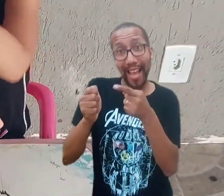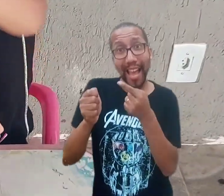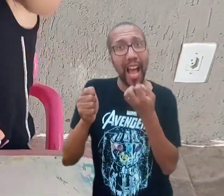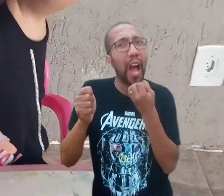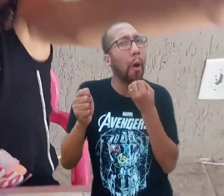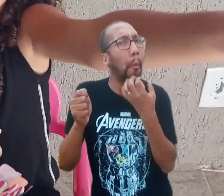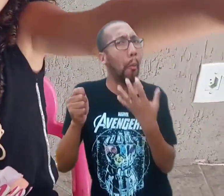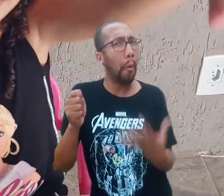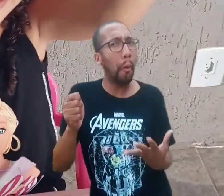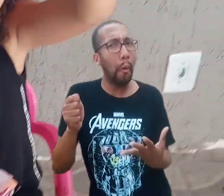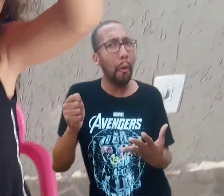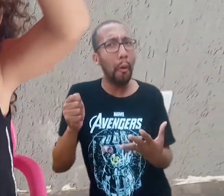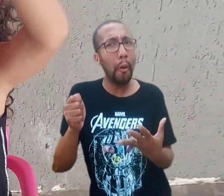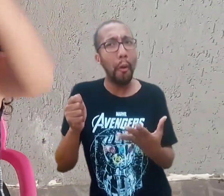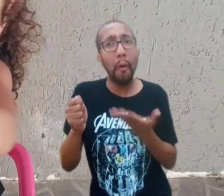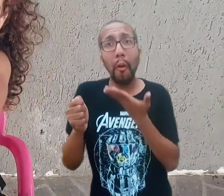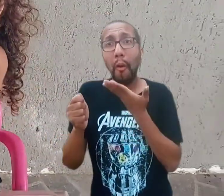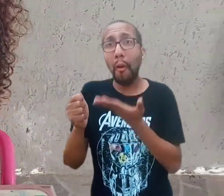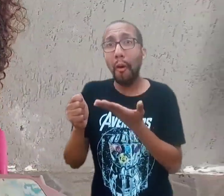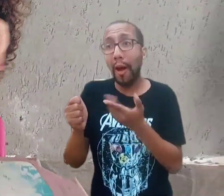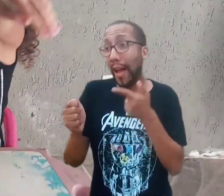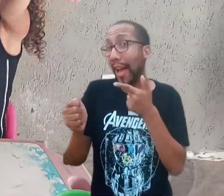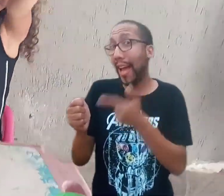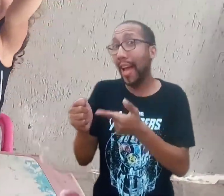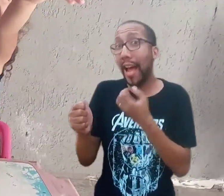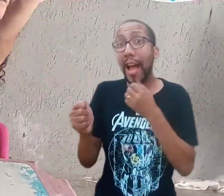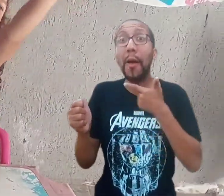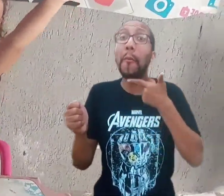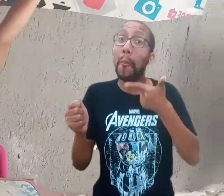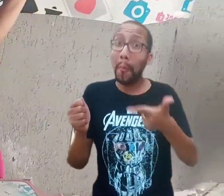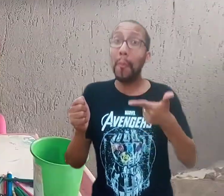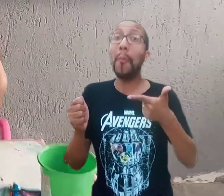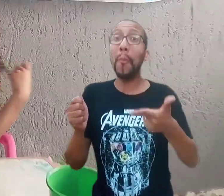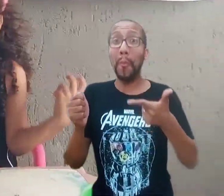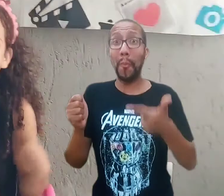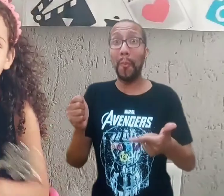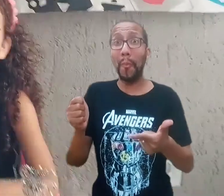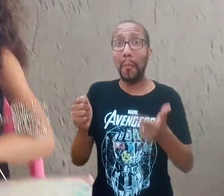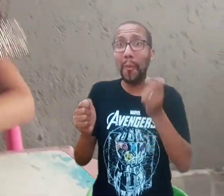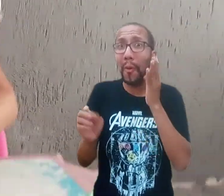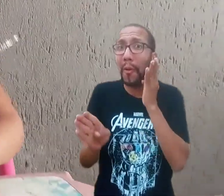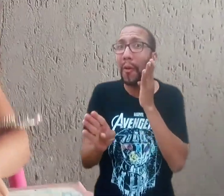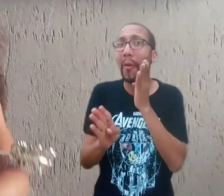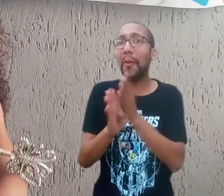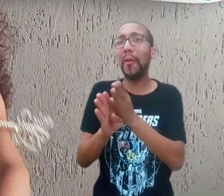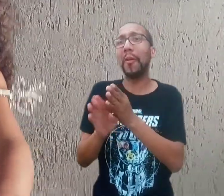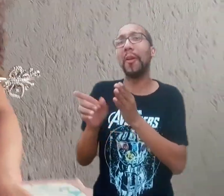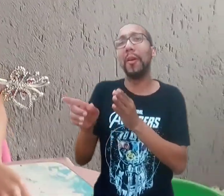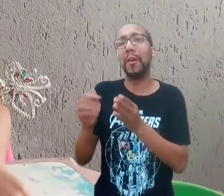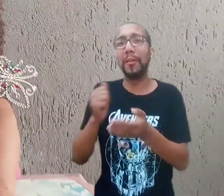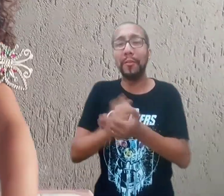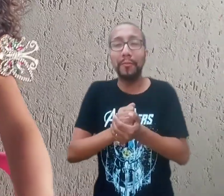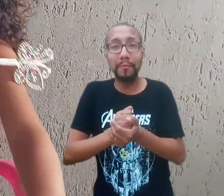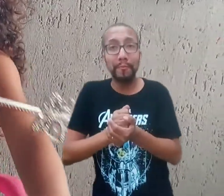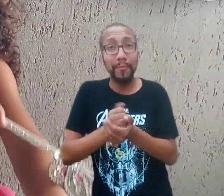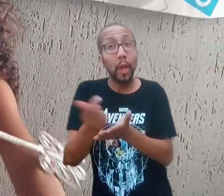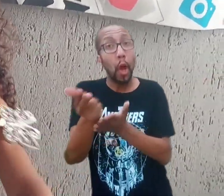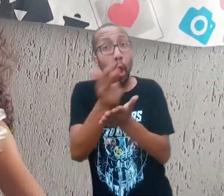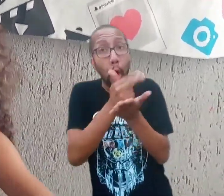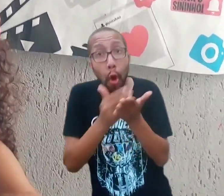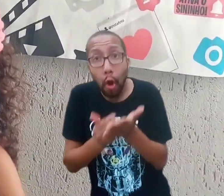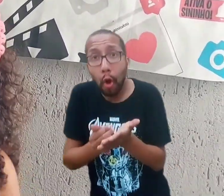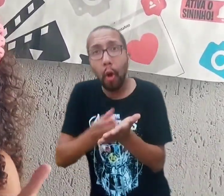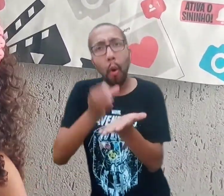Foi muita sorte eu ter encontrado essa varinha! Pessoal, agora eu vou desenhar um copo de